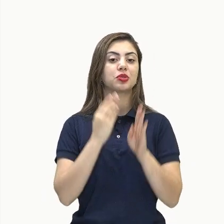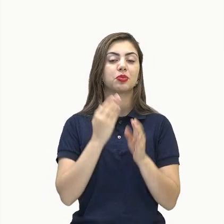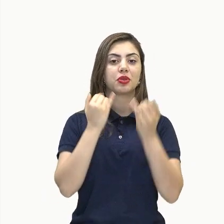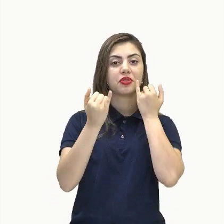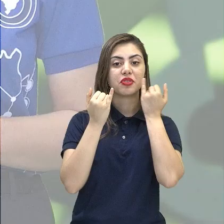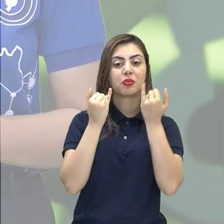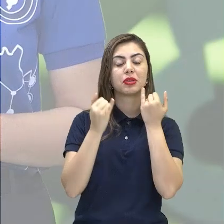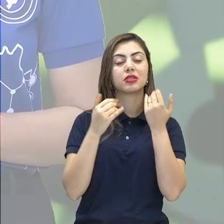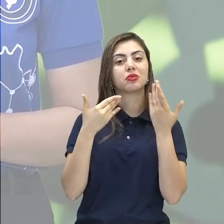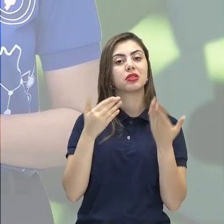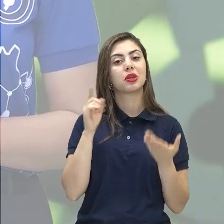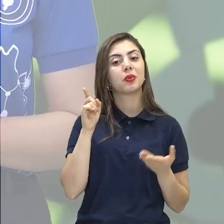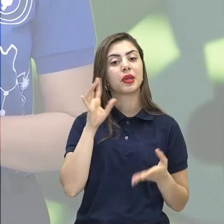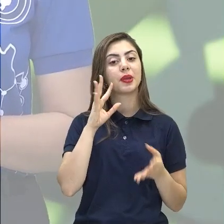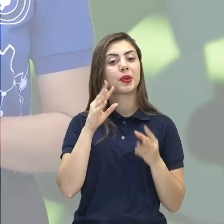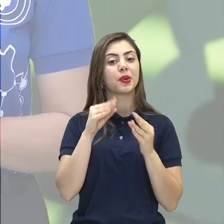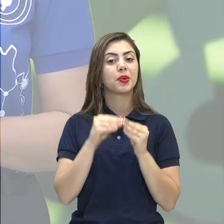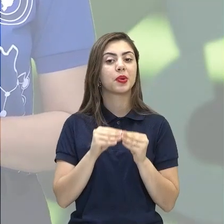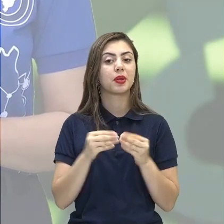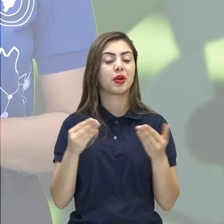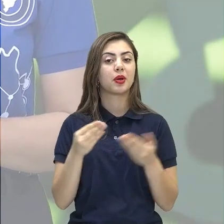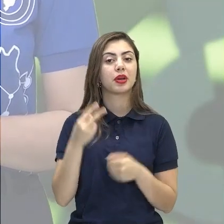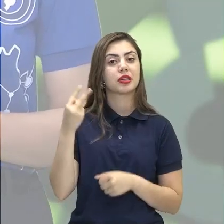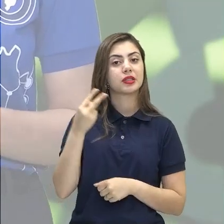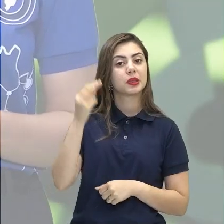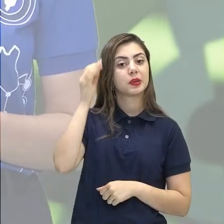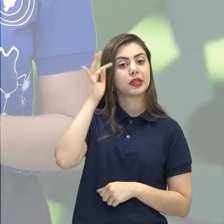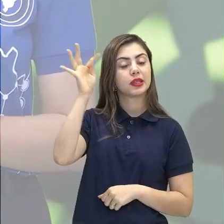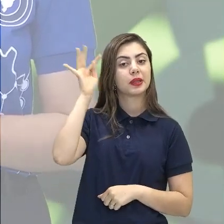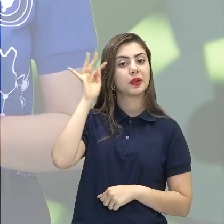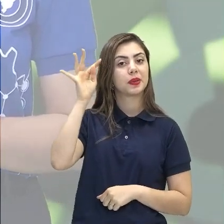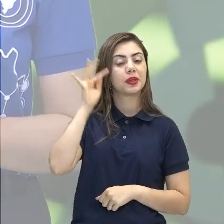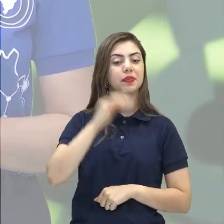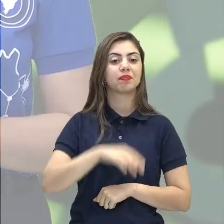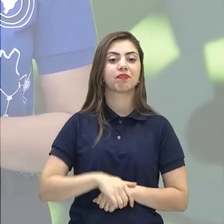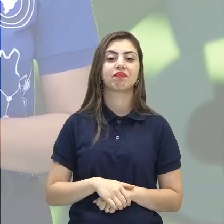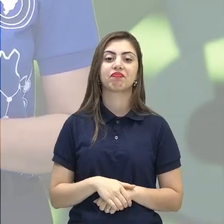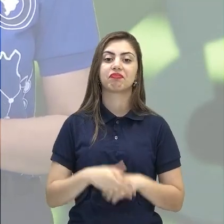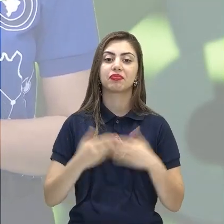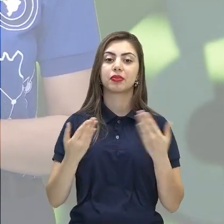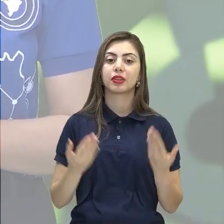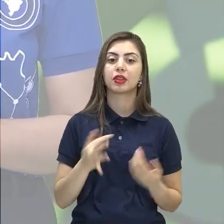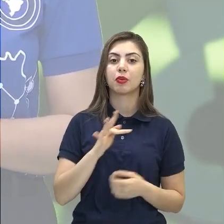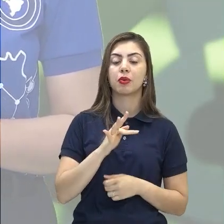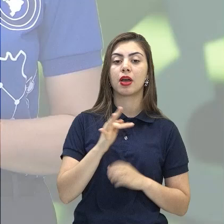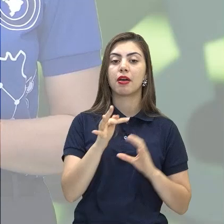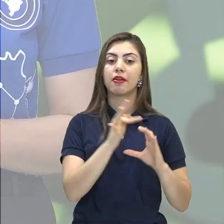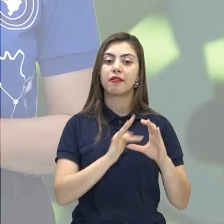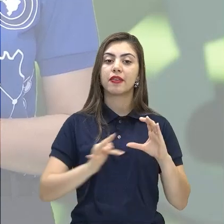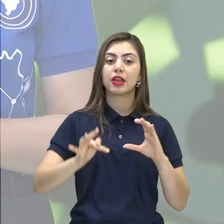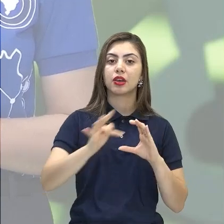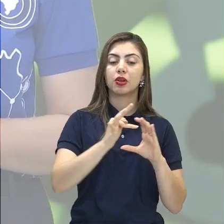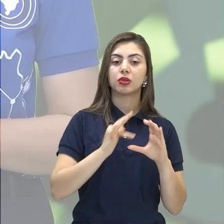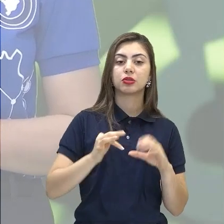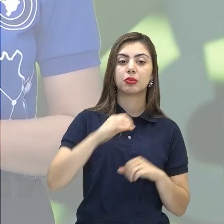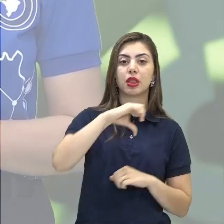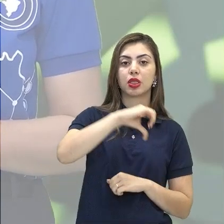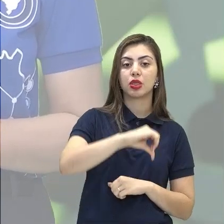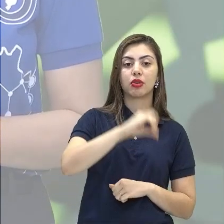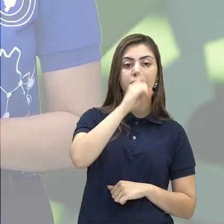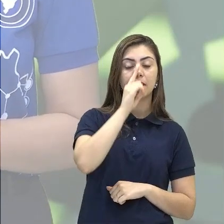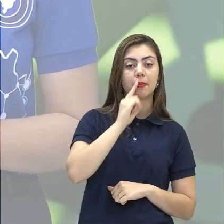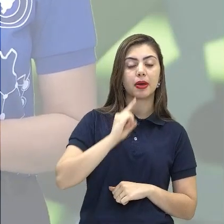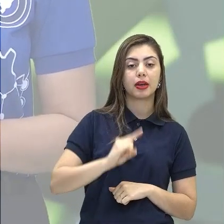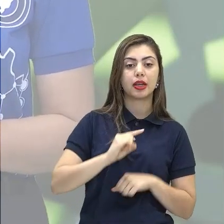ele concluiu na segunda lei de Mendel? Que a proporção fenotípica eram de 9 ervilhas amarelas e